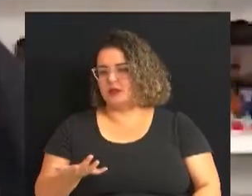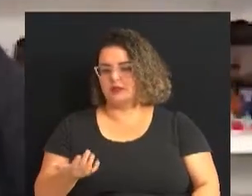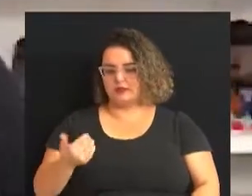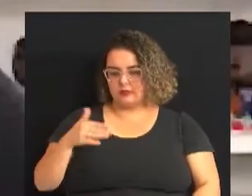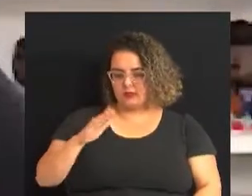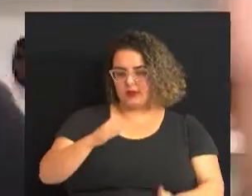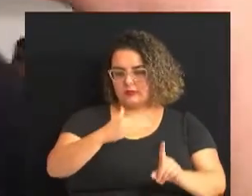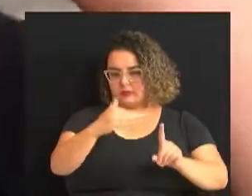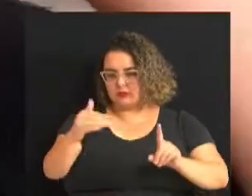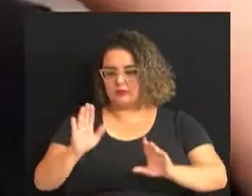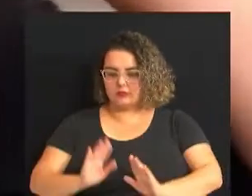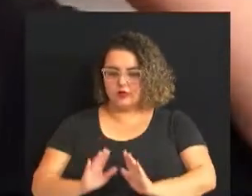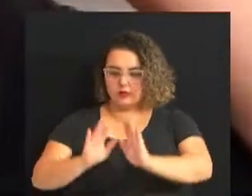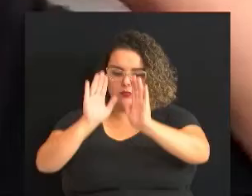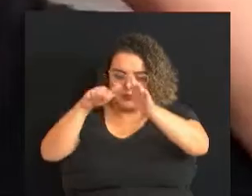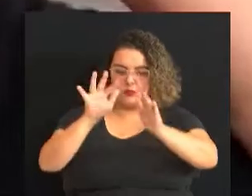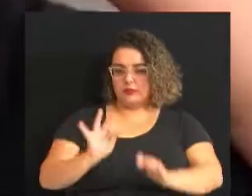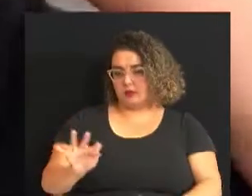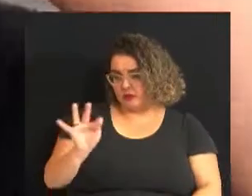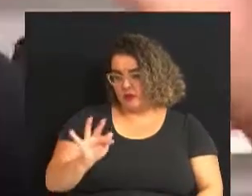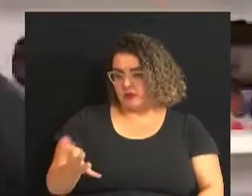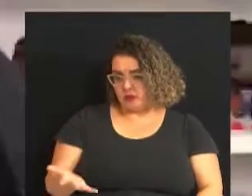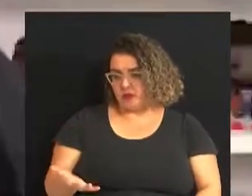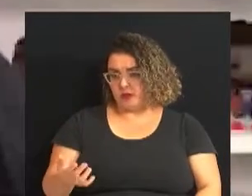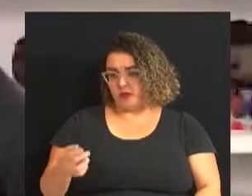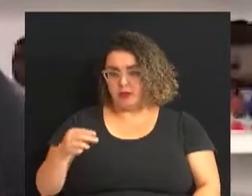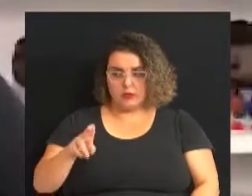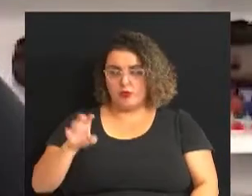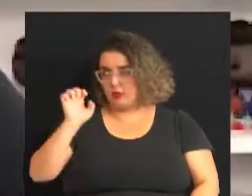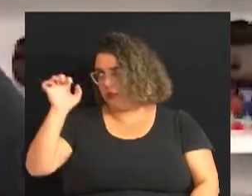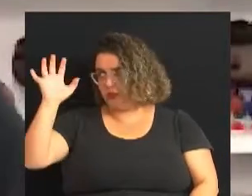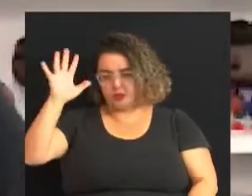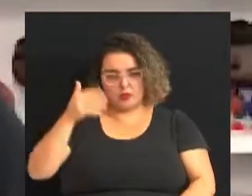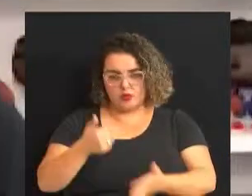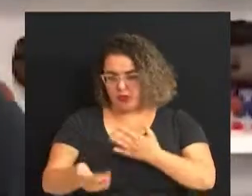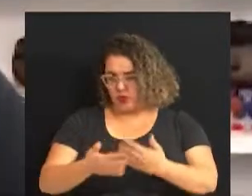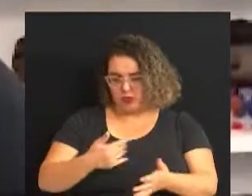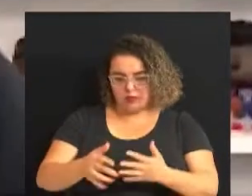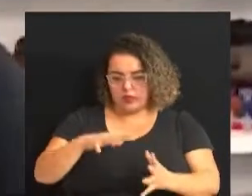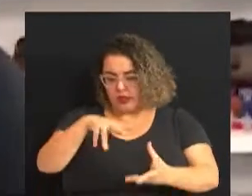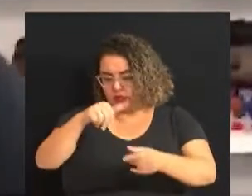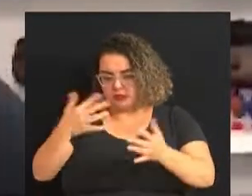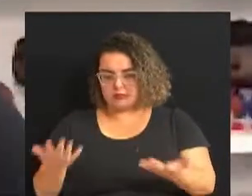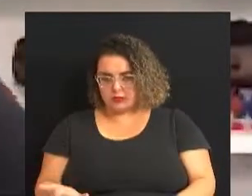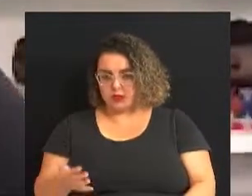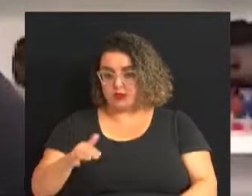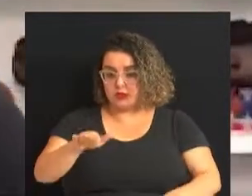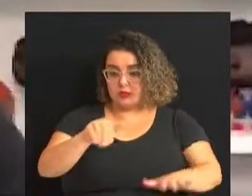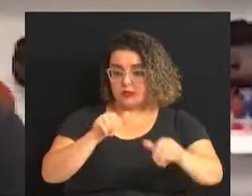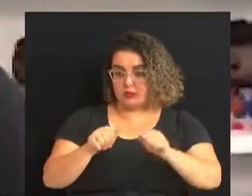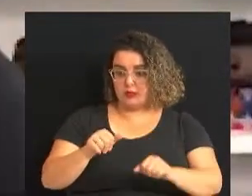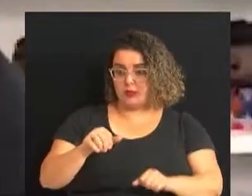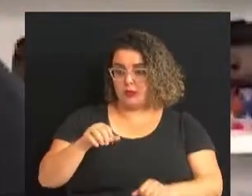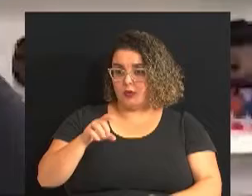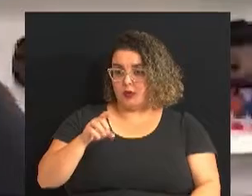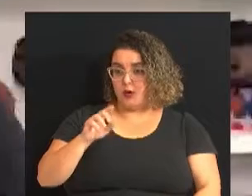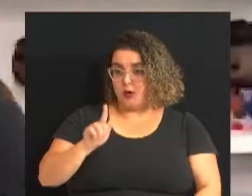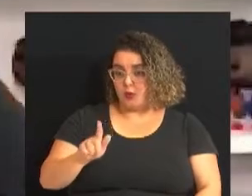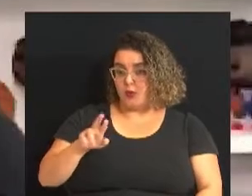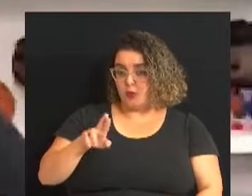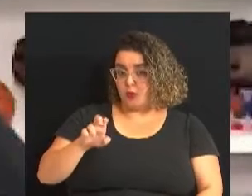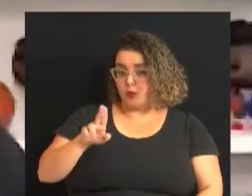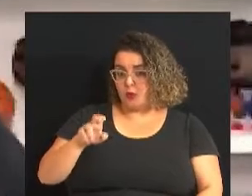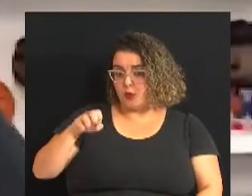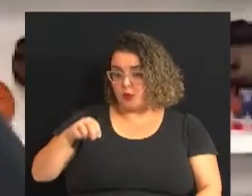no basquetebol universitário ou no basquetebol europeu ou em qualquer parte do planeta, eles são convidados ao Green Room. O Green Room, que é essa sala